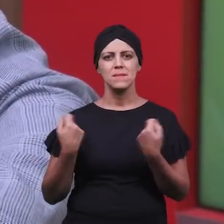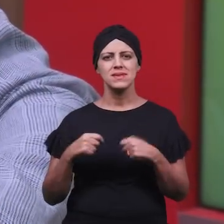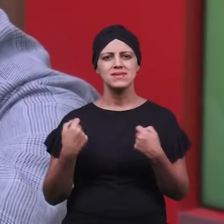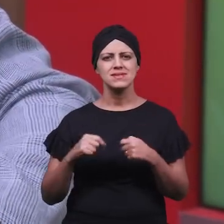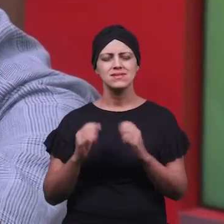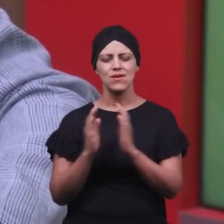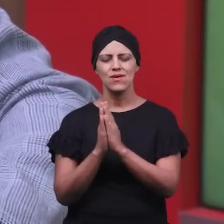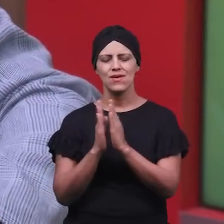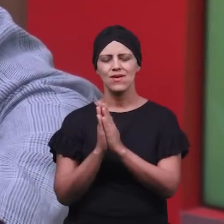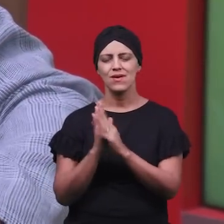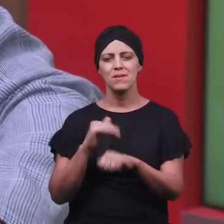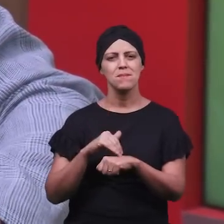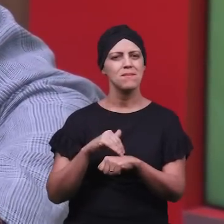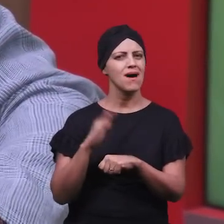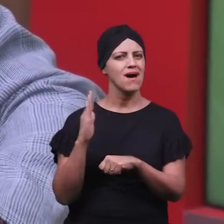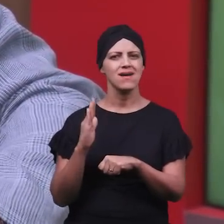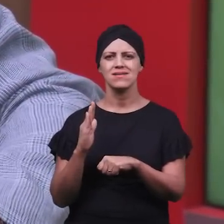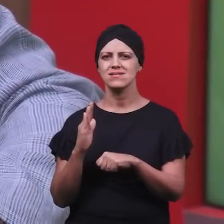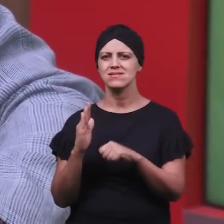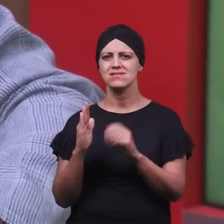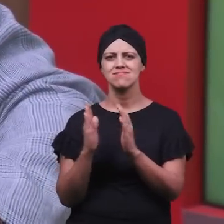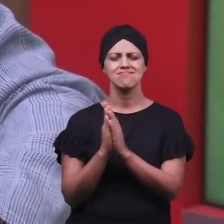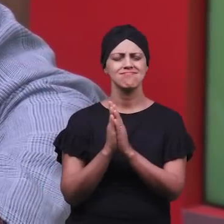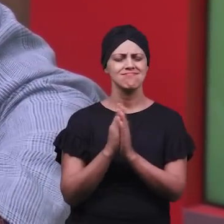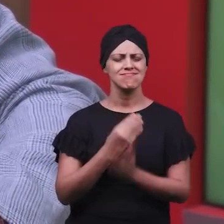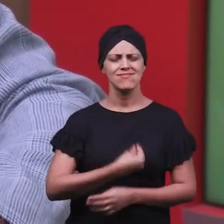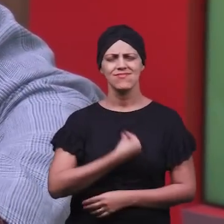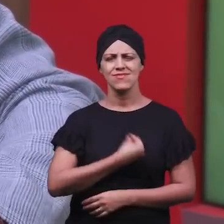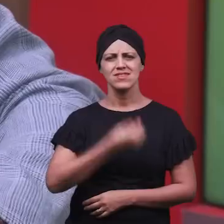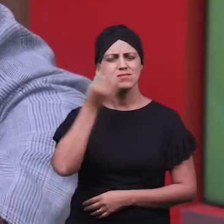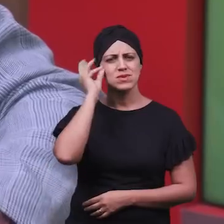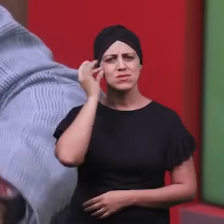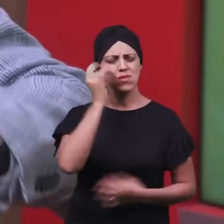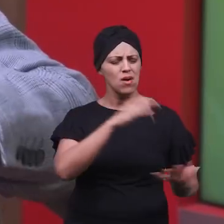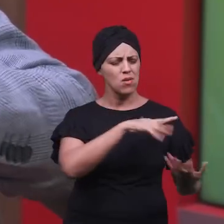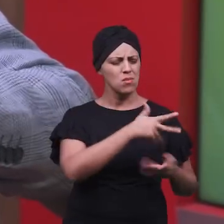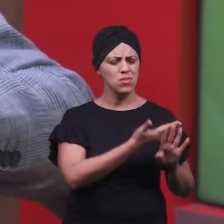e para isso ela precisa buscar cada dia mais uma